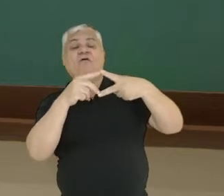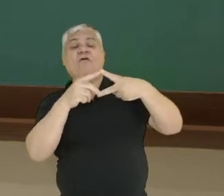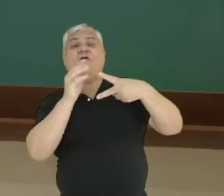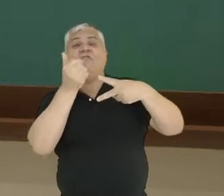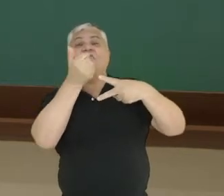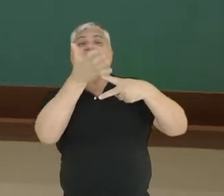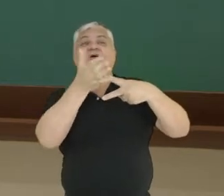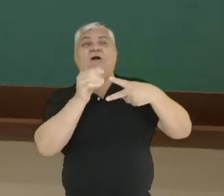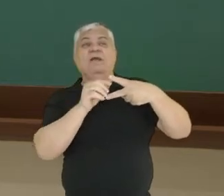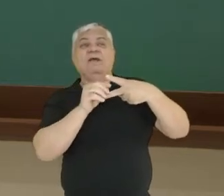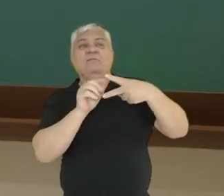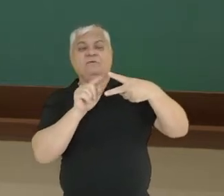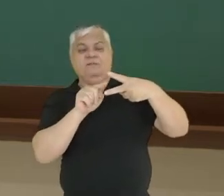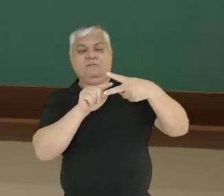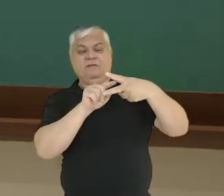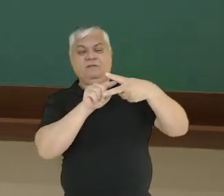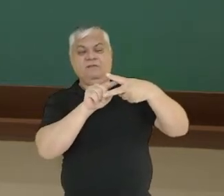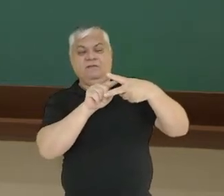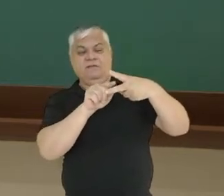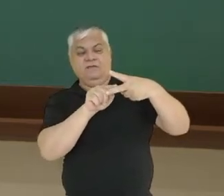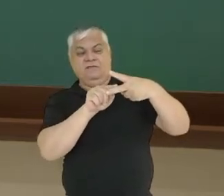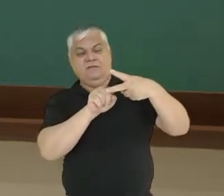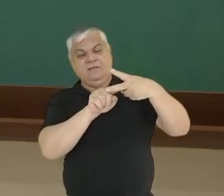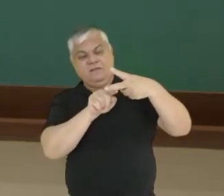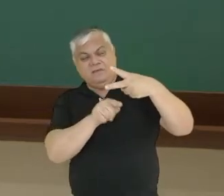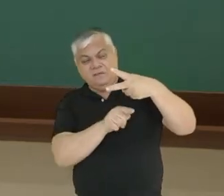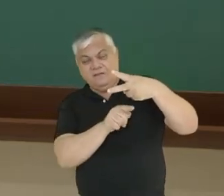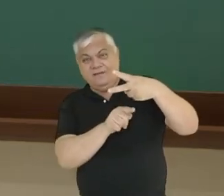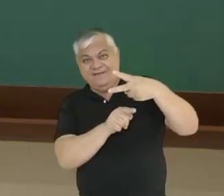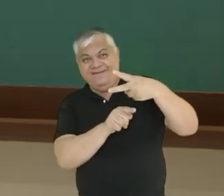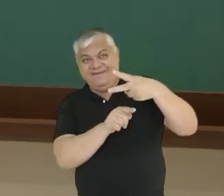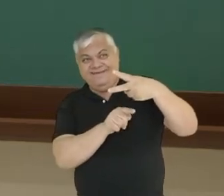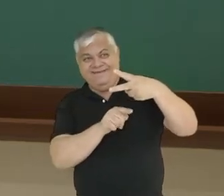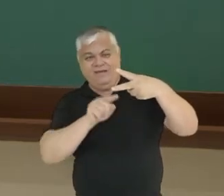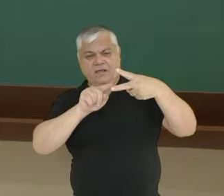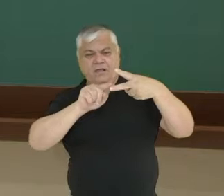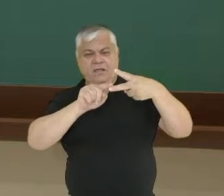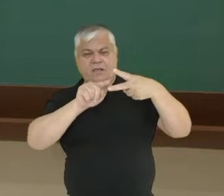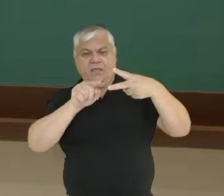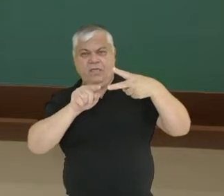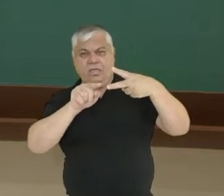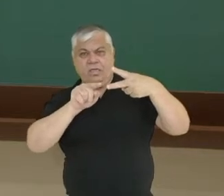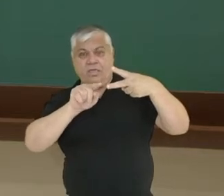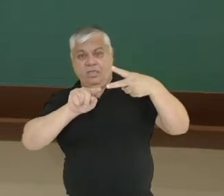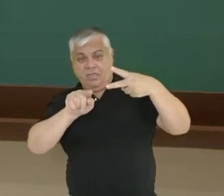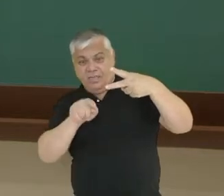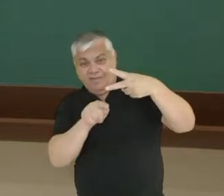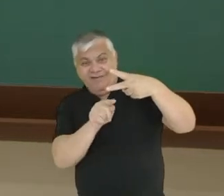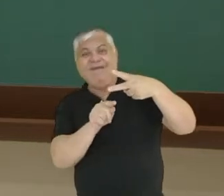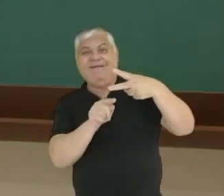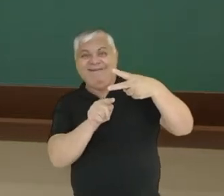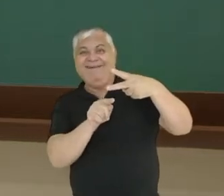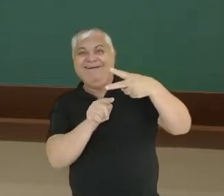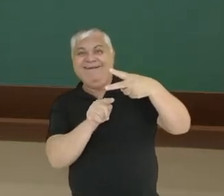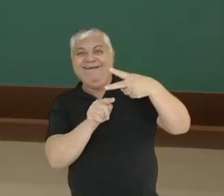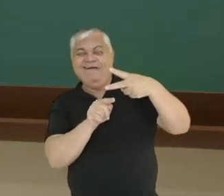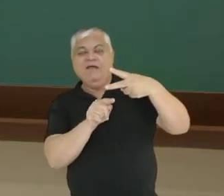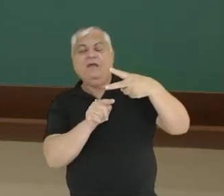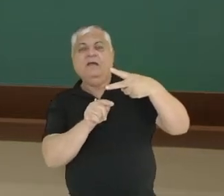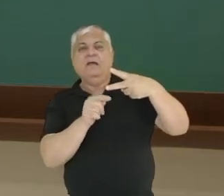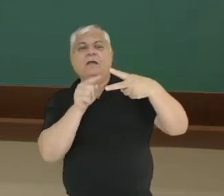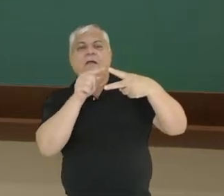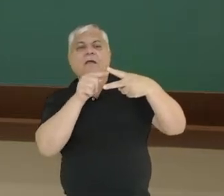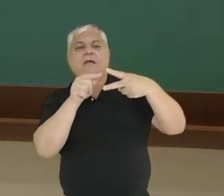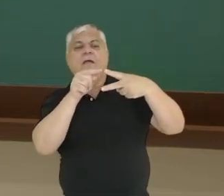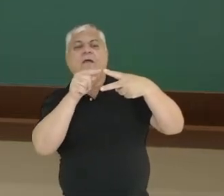aumentar aqui um pouquinho o meu segmento, tá? Prolongar esse segmento e determinar então um